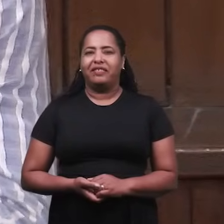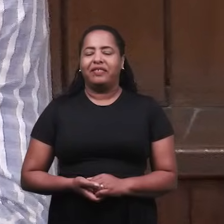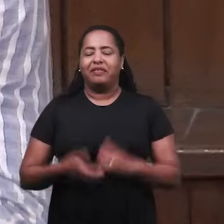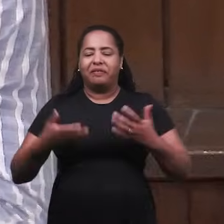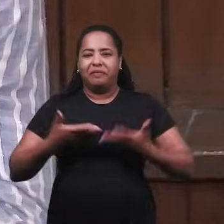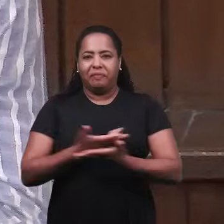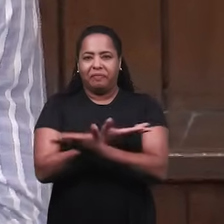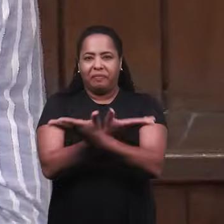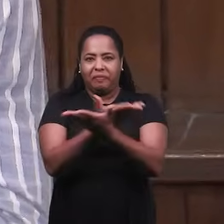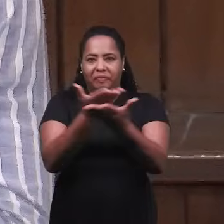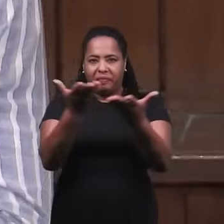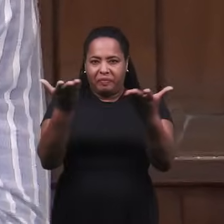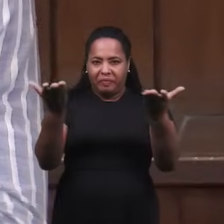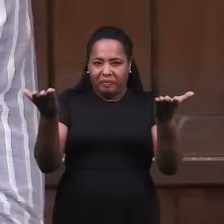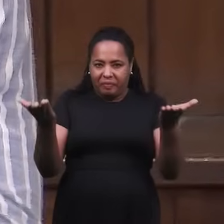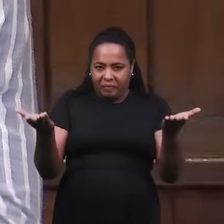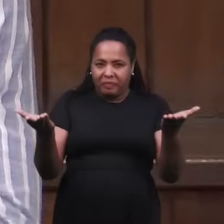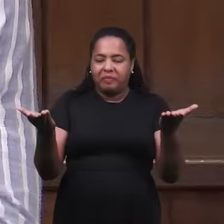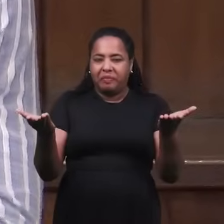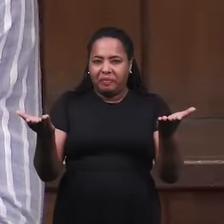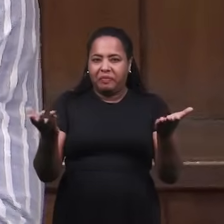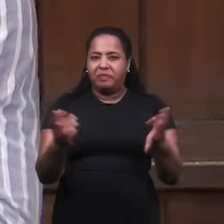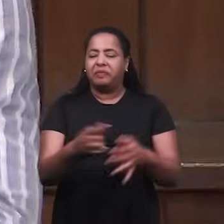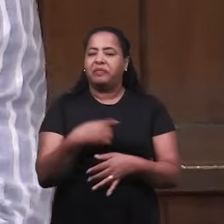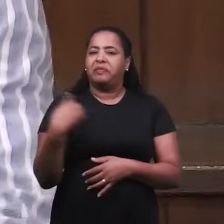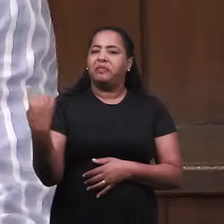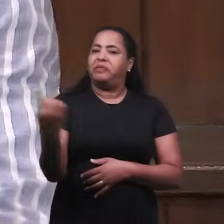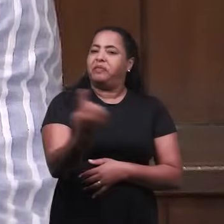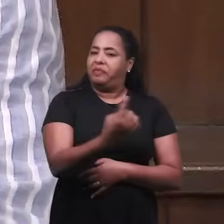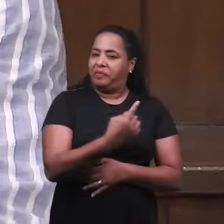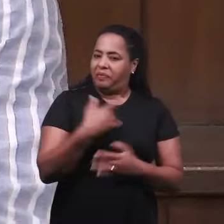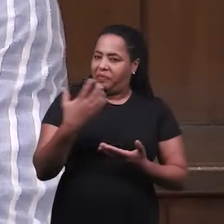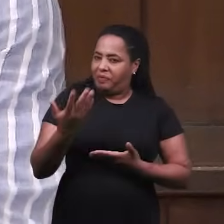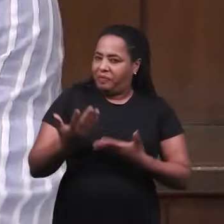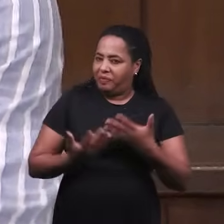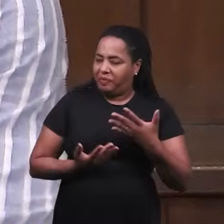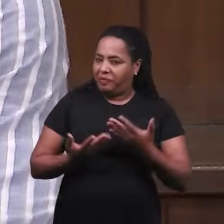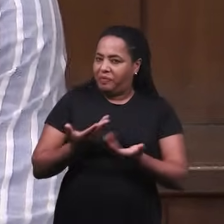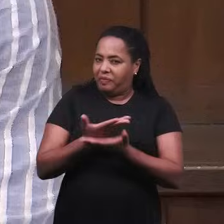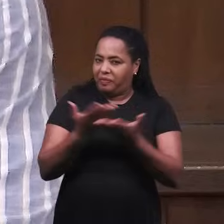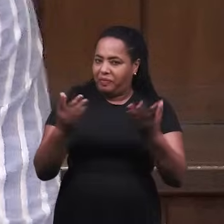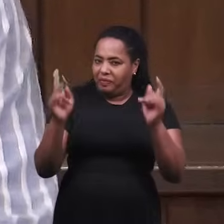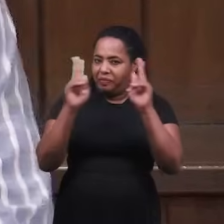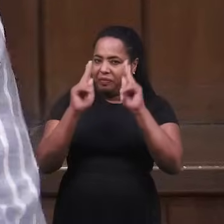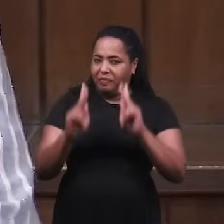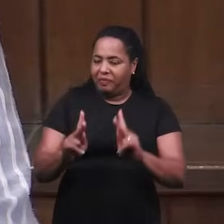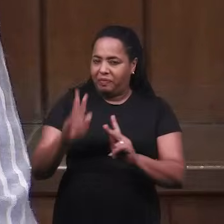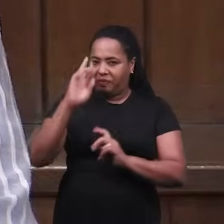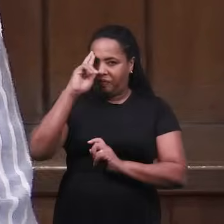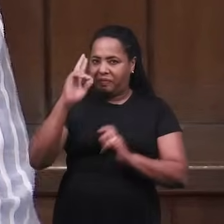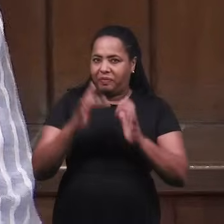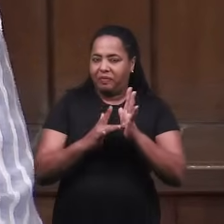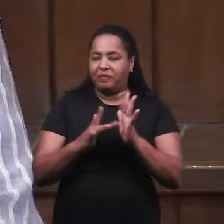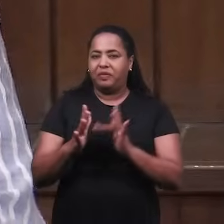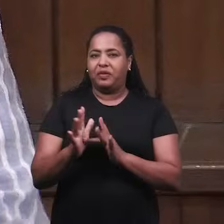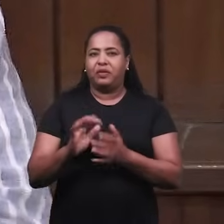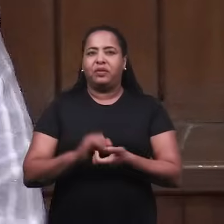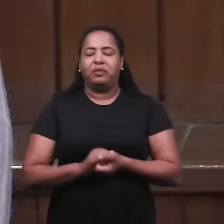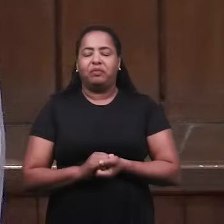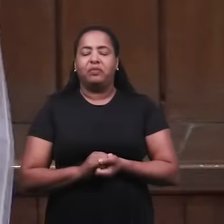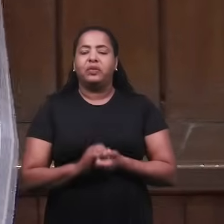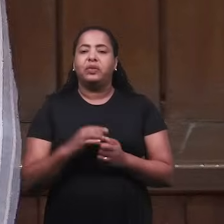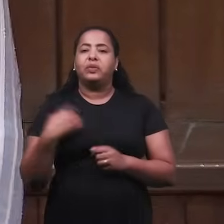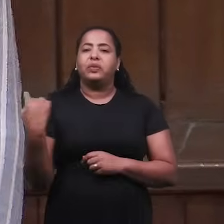nós cumprimentamos os nossos irmãos com a paz do Senhor Jesus. O nosso